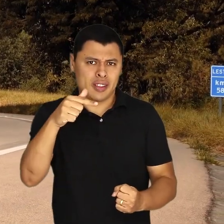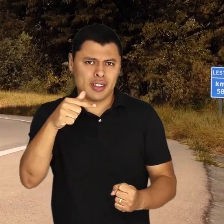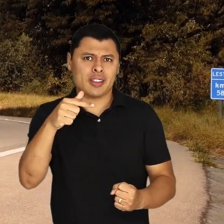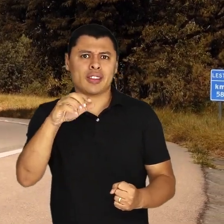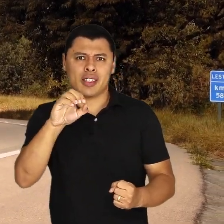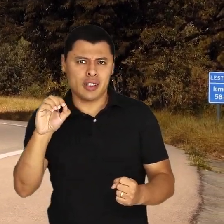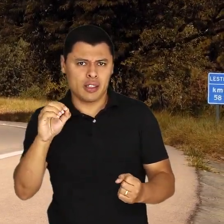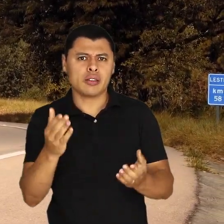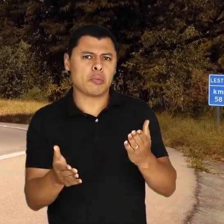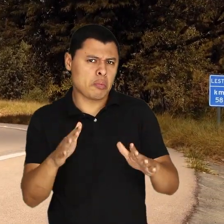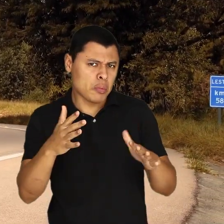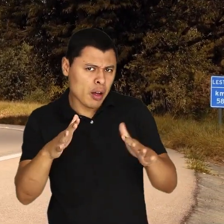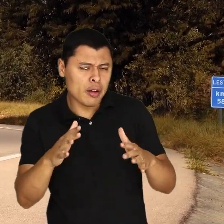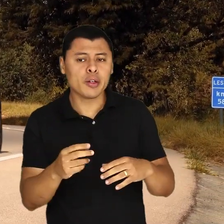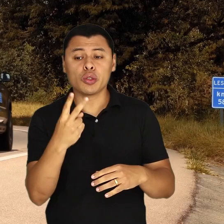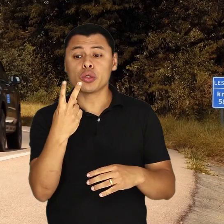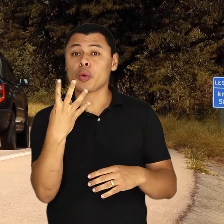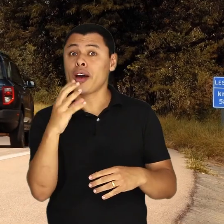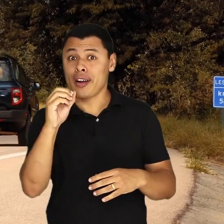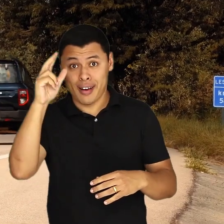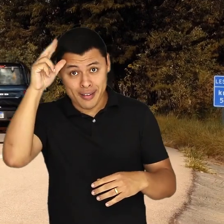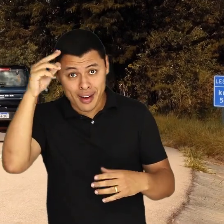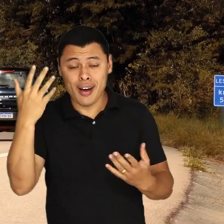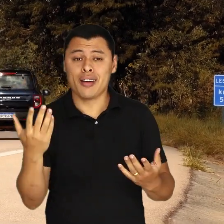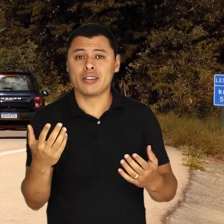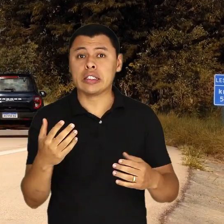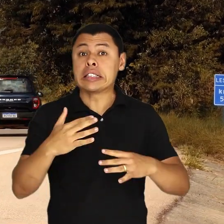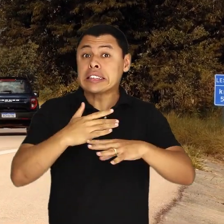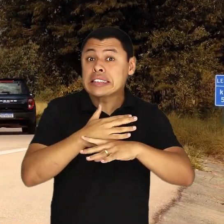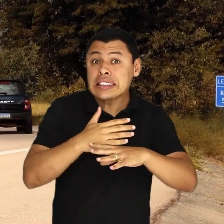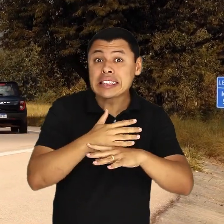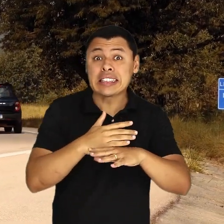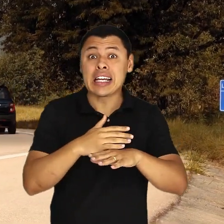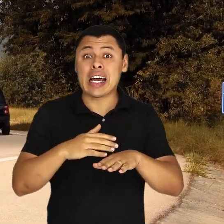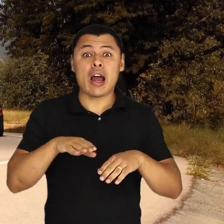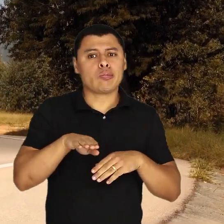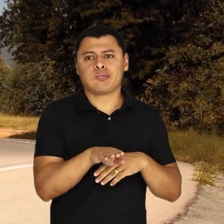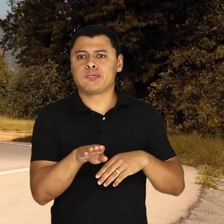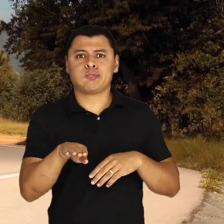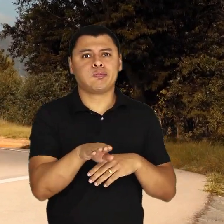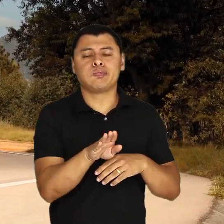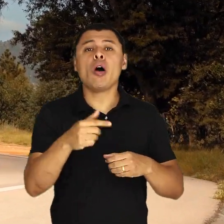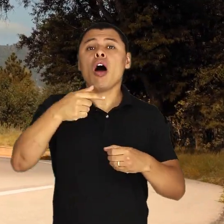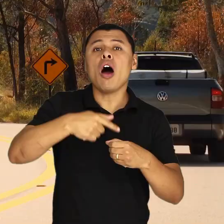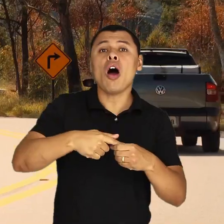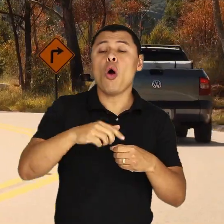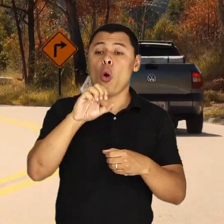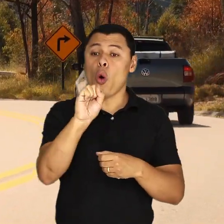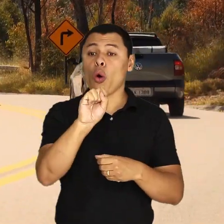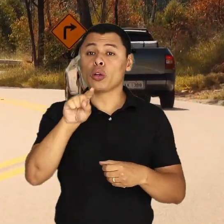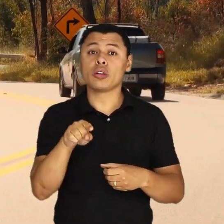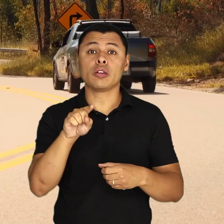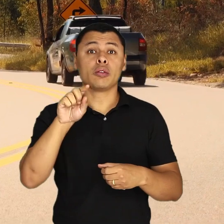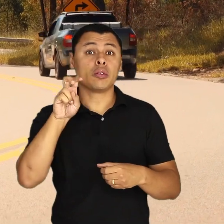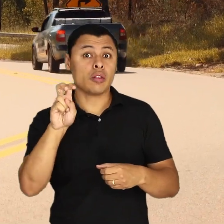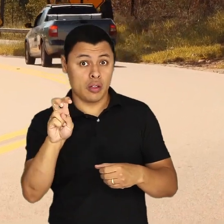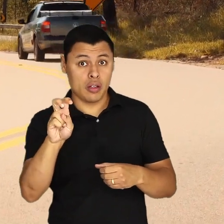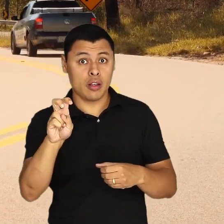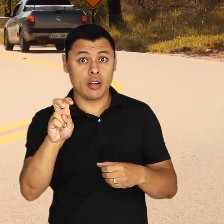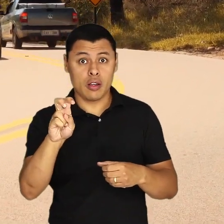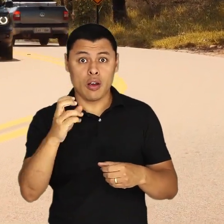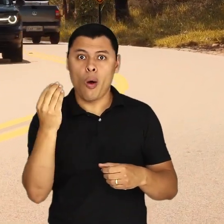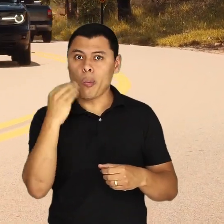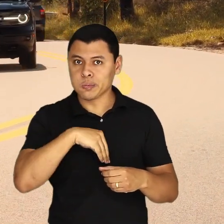240 cavalos, trânsito urbano, gasolina, né? Evidentemente é como veículo importado. A gente teve